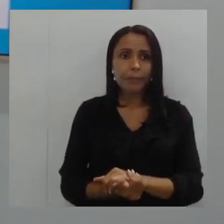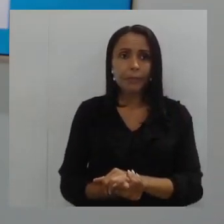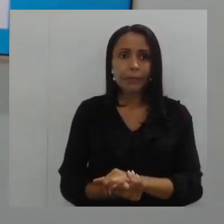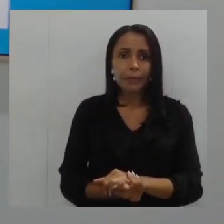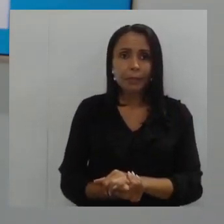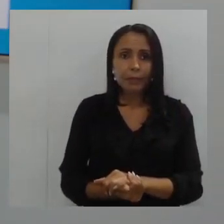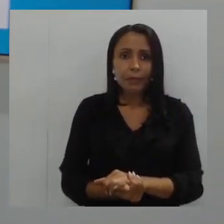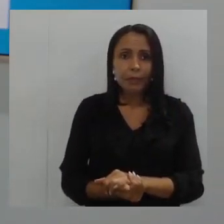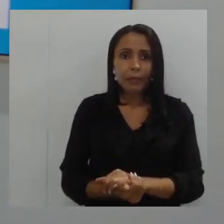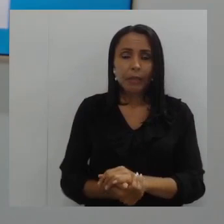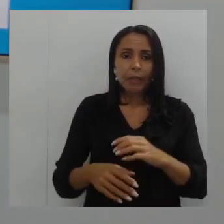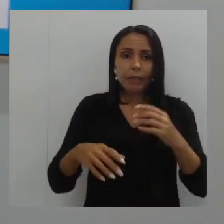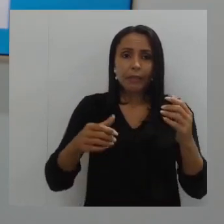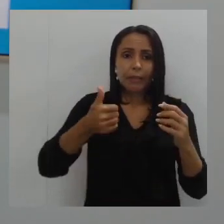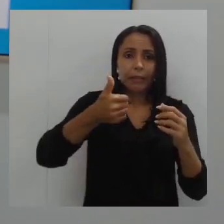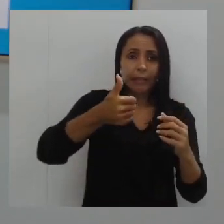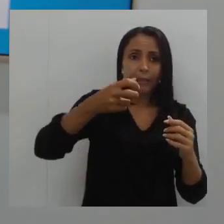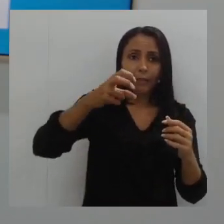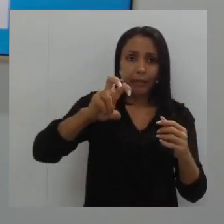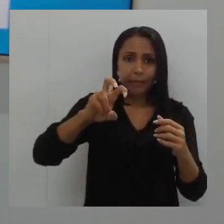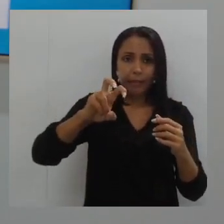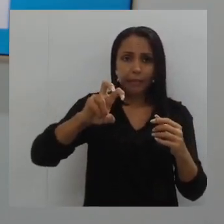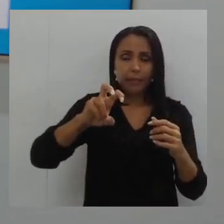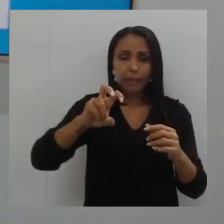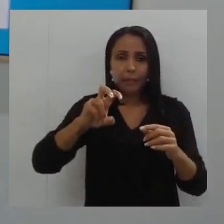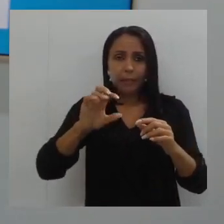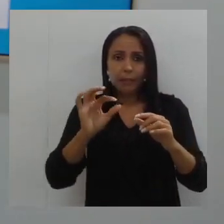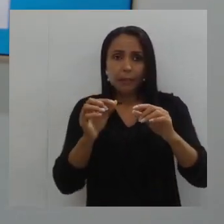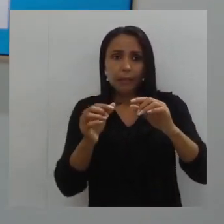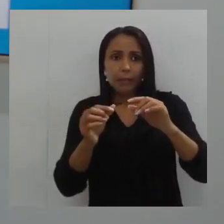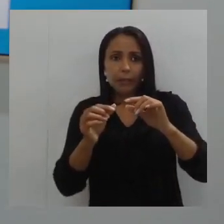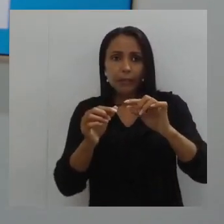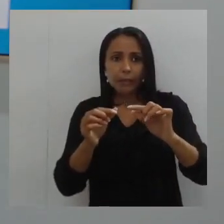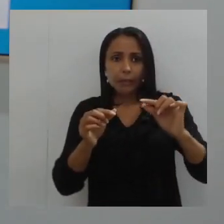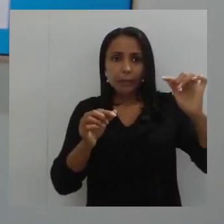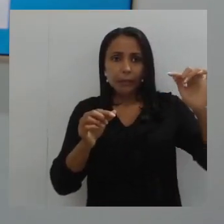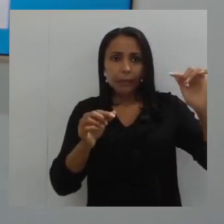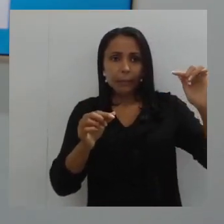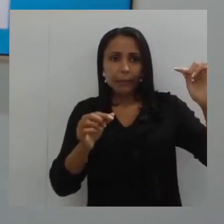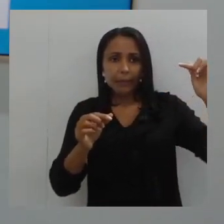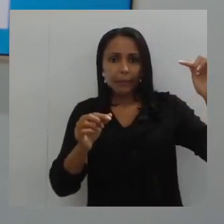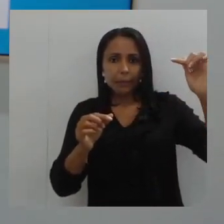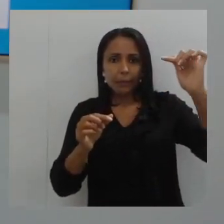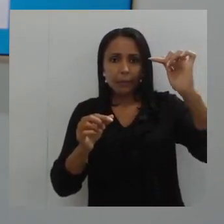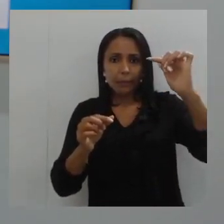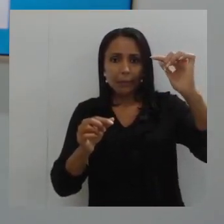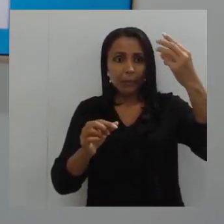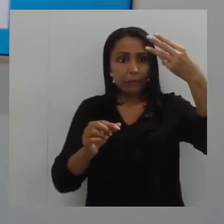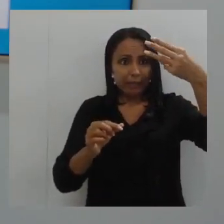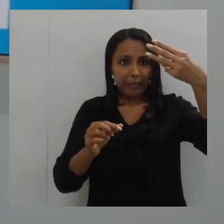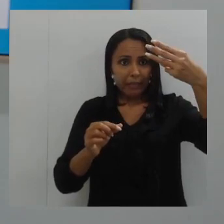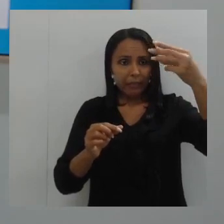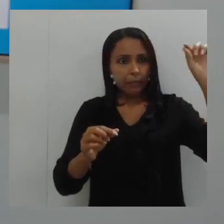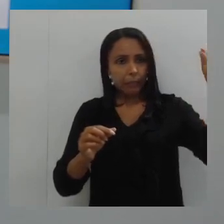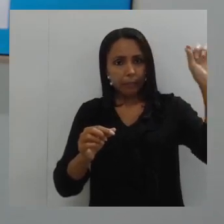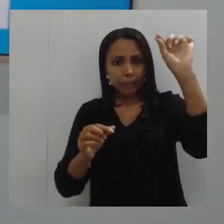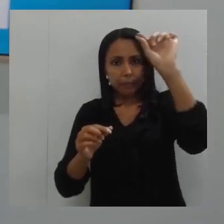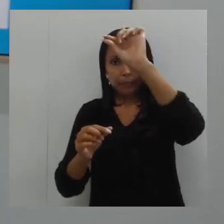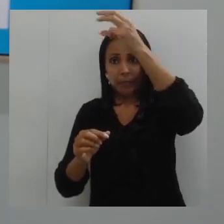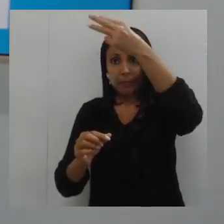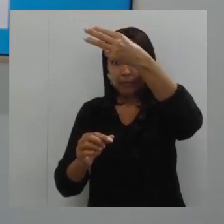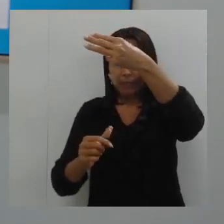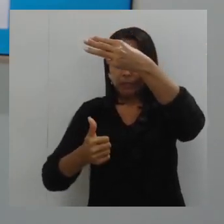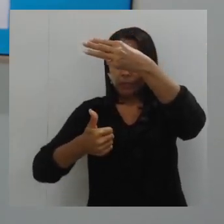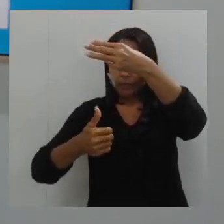a viagem até o 15, tá aqui marcado o 15, e eu pego o número 3 e vou até